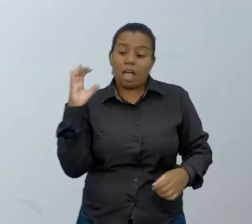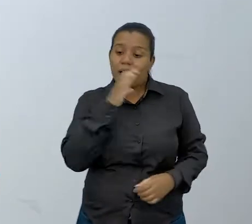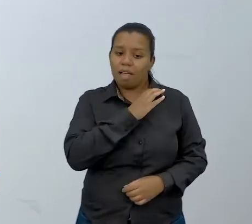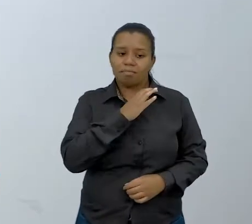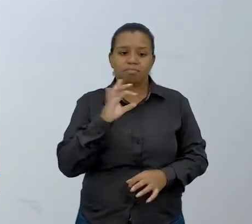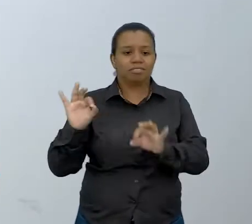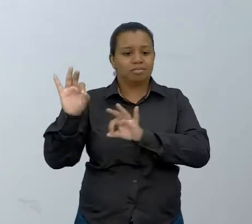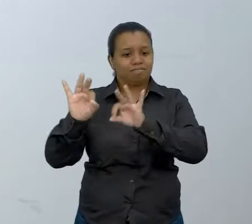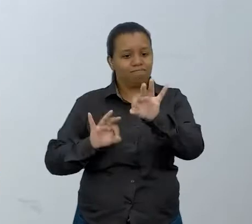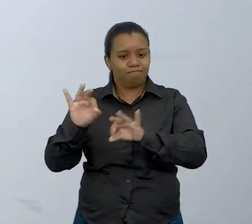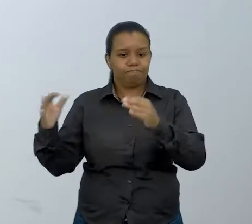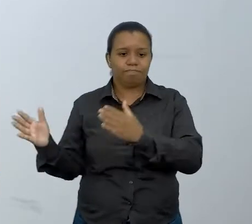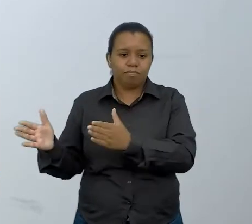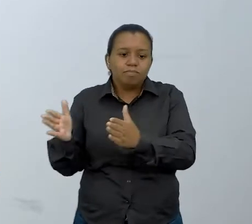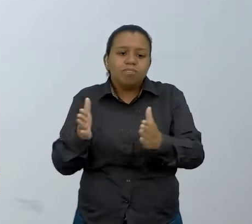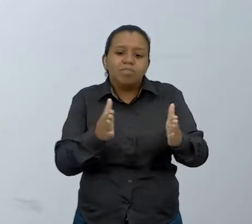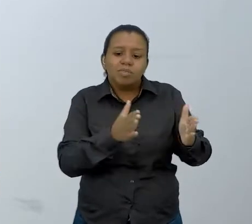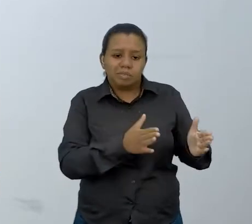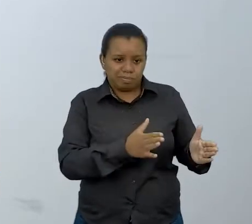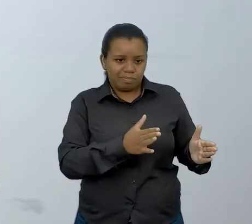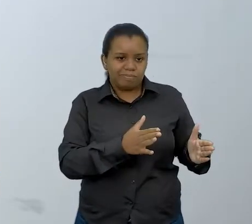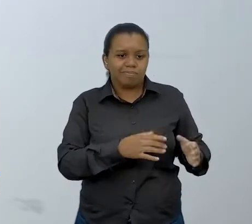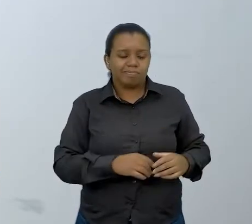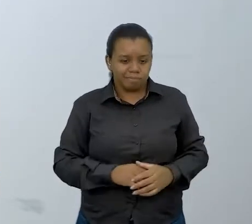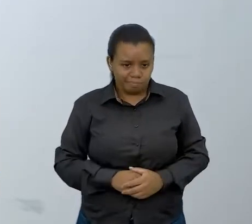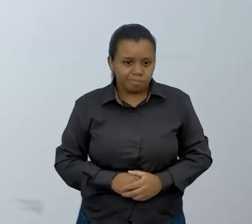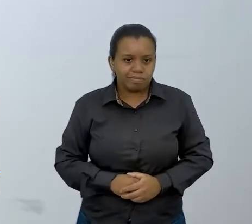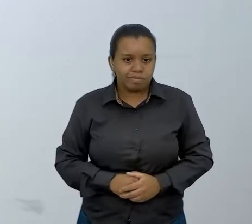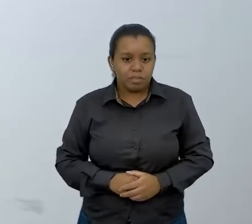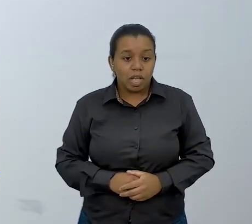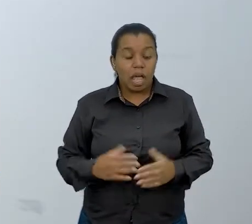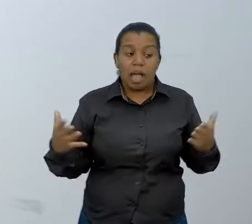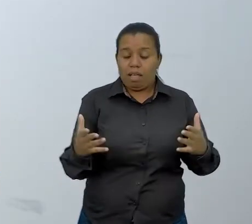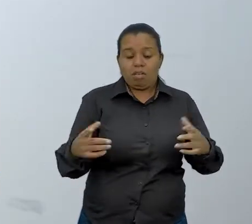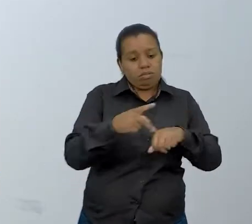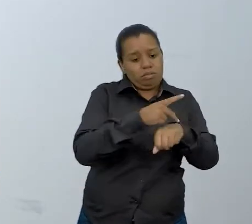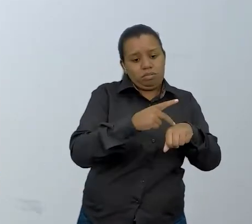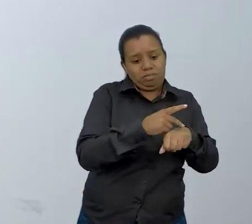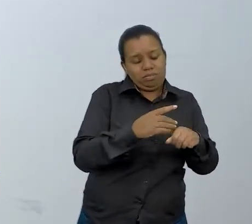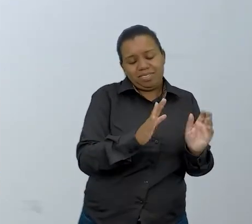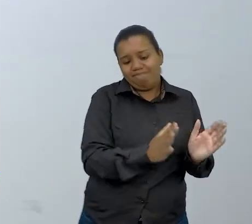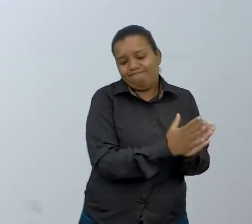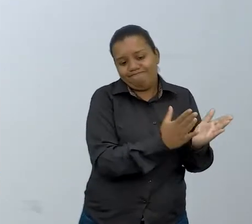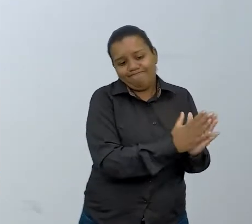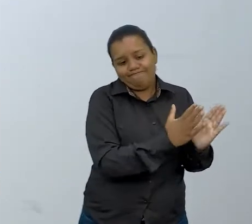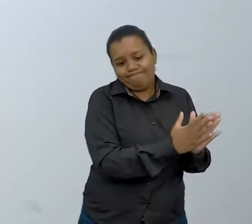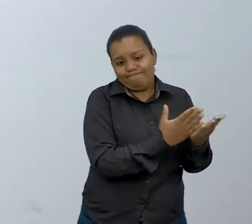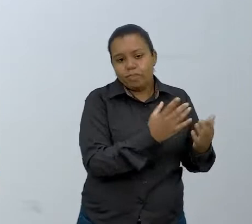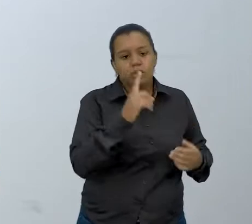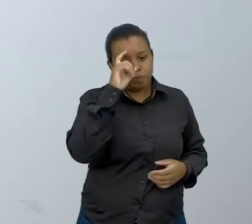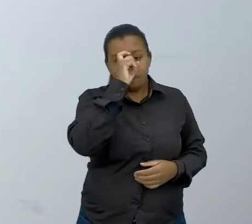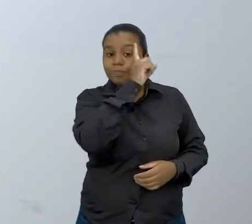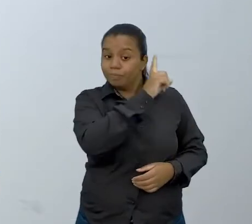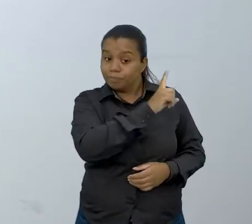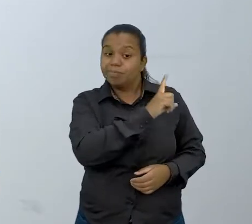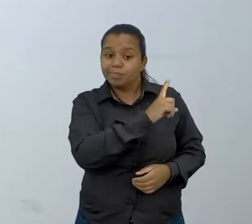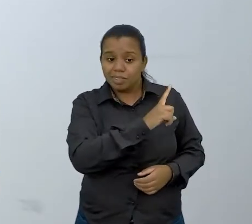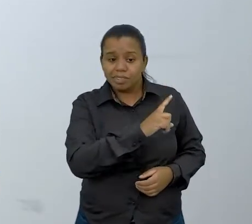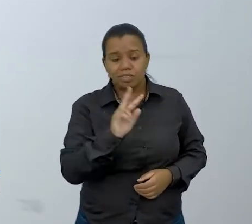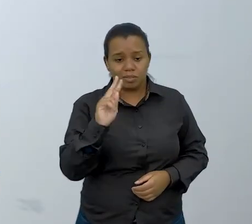aconteceu é muito mais rápida. E quando a gente fala de países pobres, esse processo demora muito mais. Se a gente for olhar o